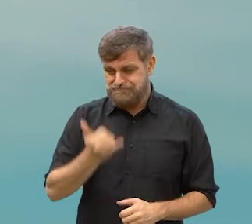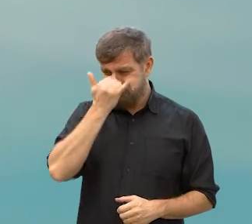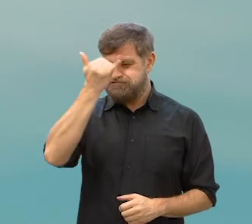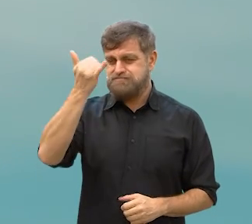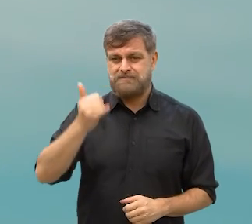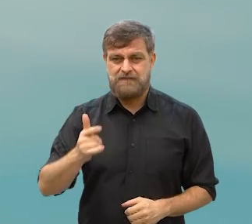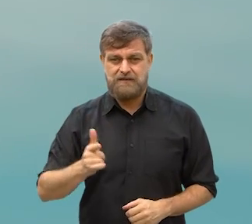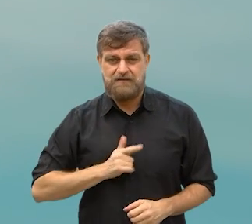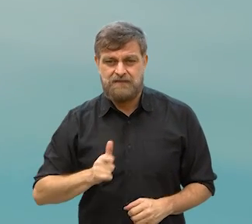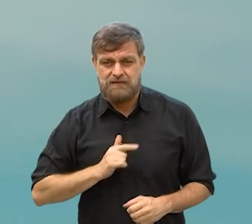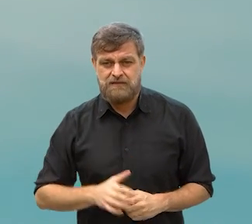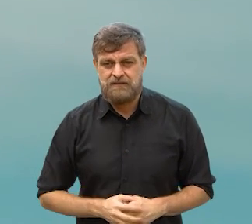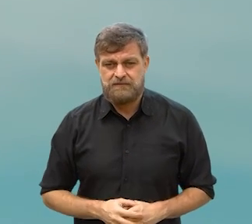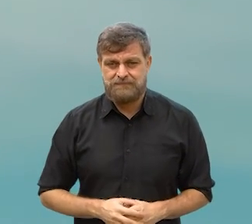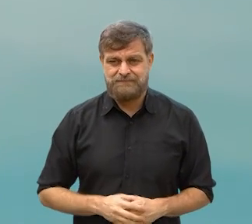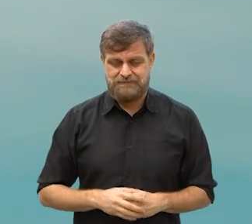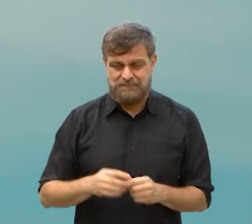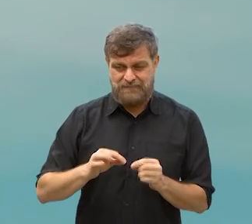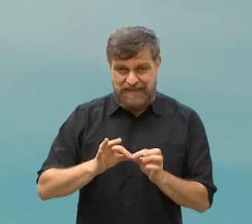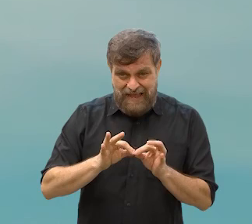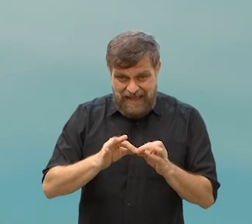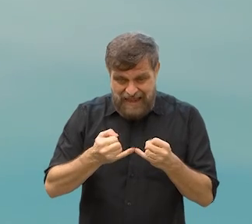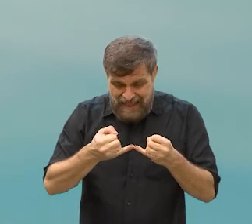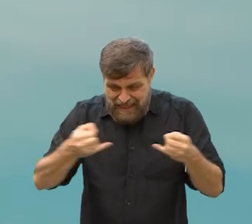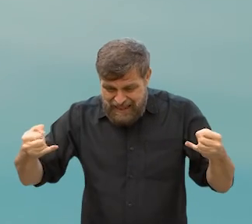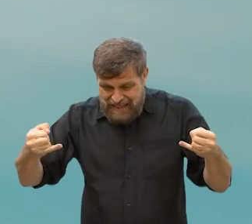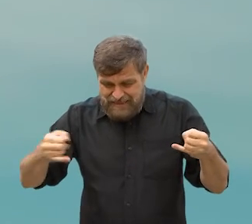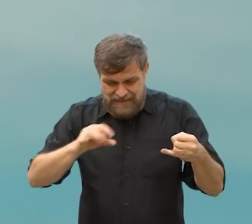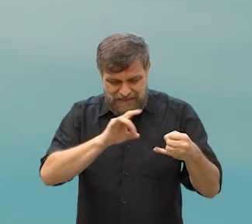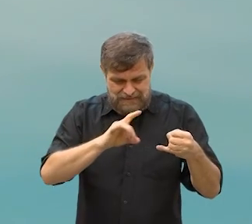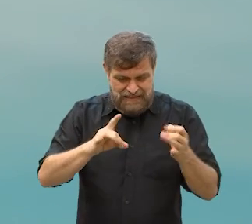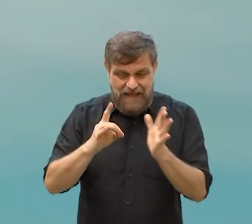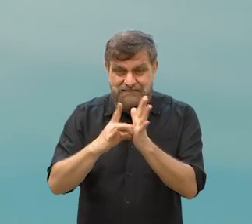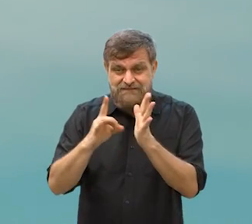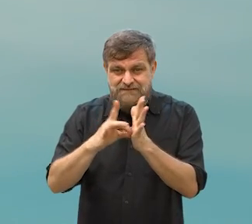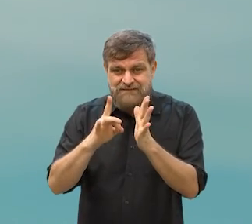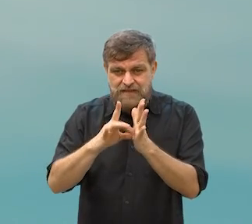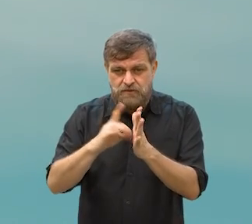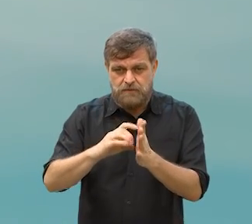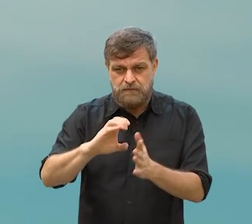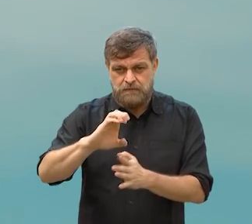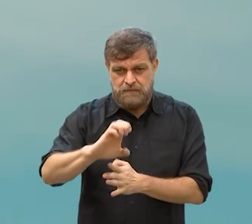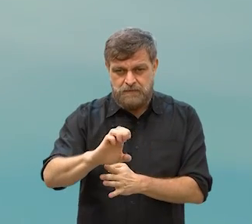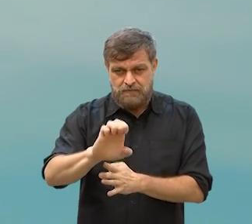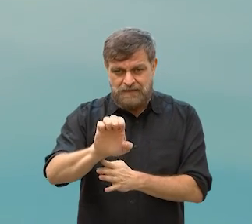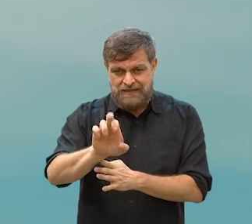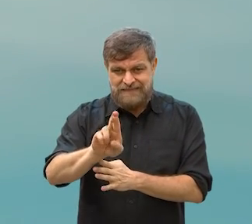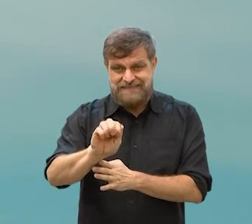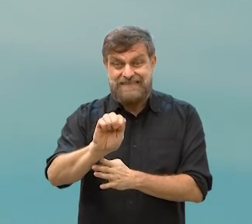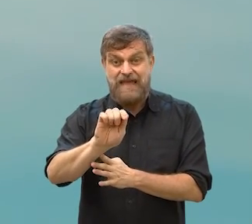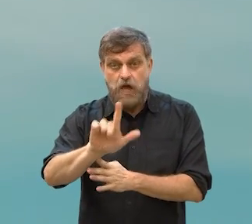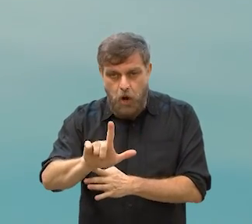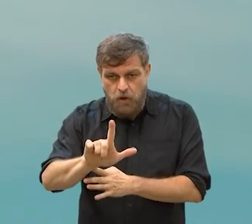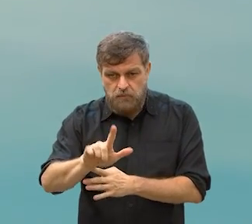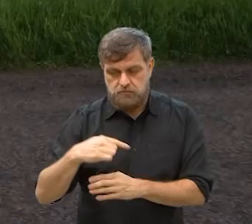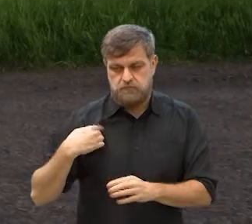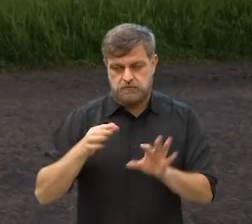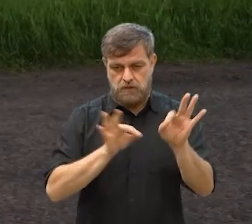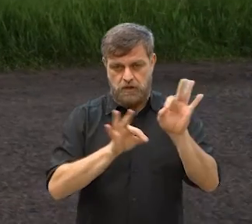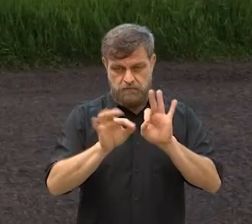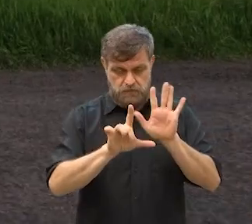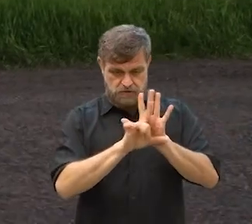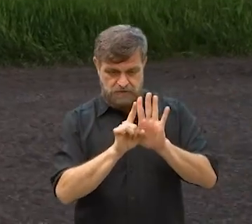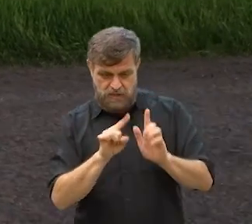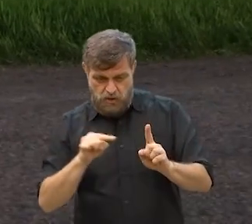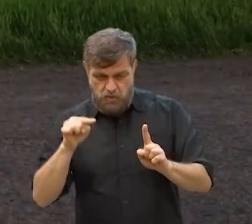usam o chamado cortante, né, o cerol. Então nós apresentamos um projeto na expectativa de